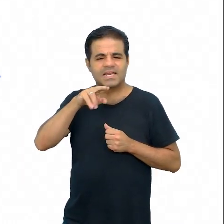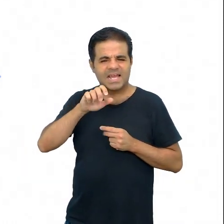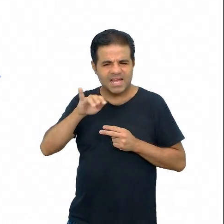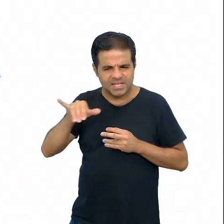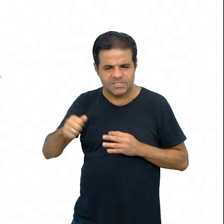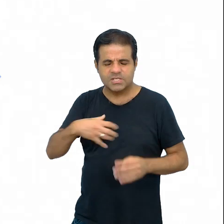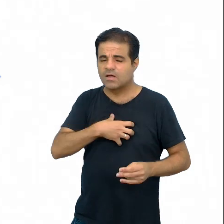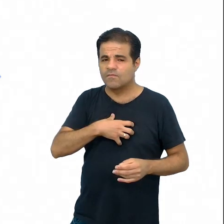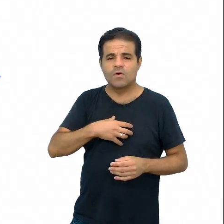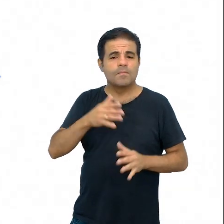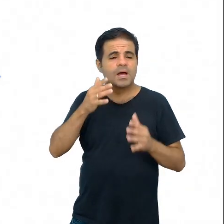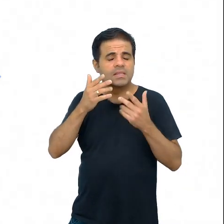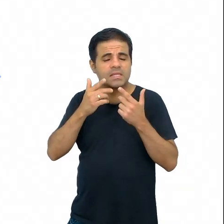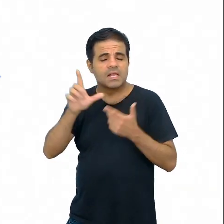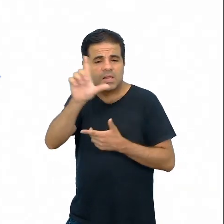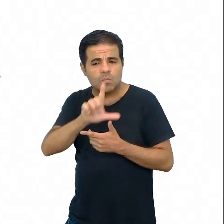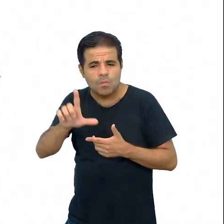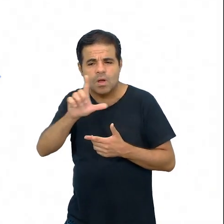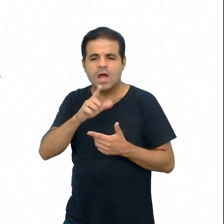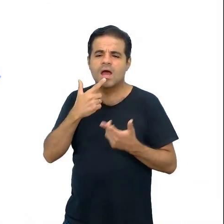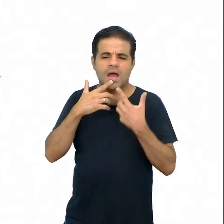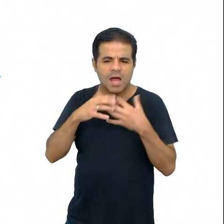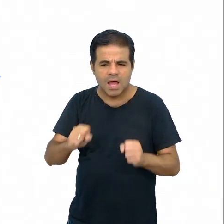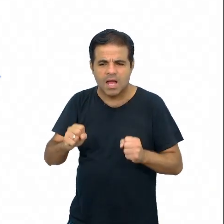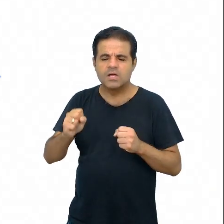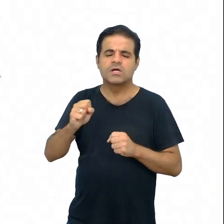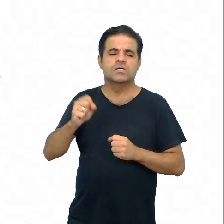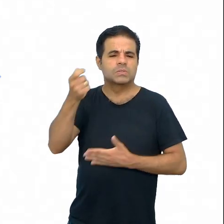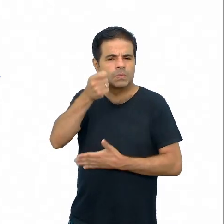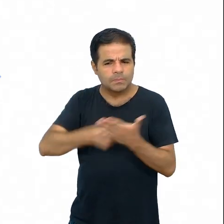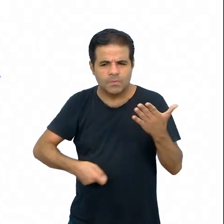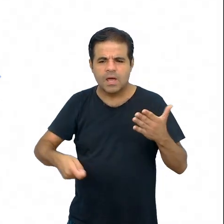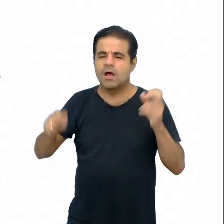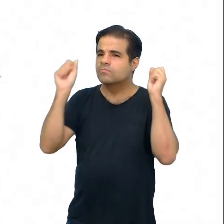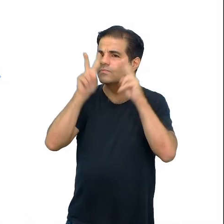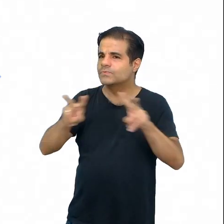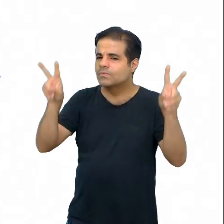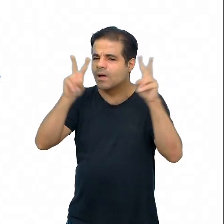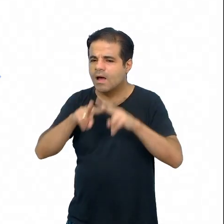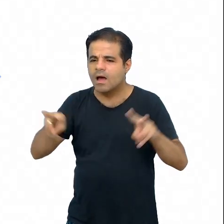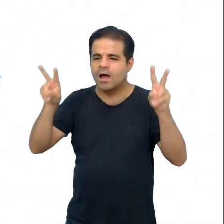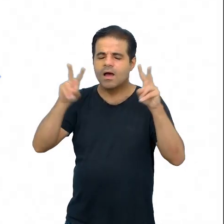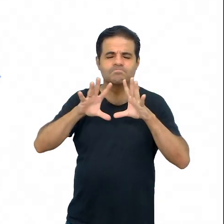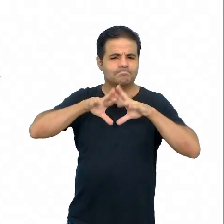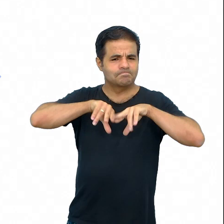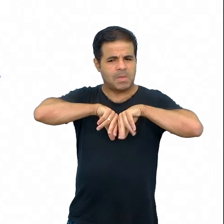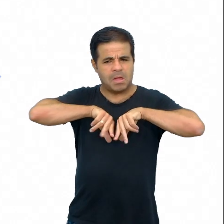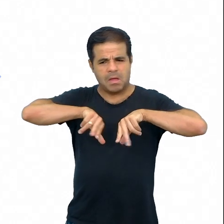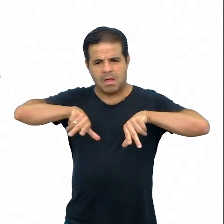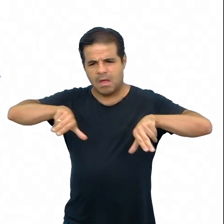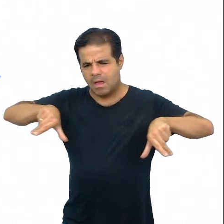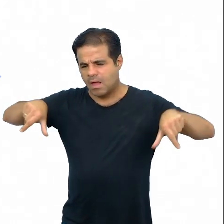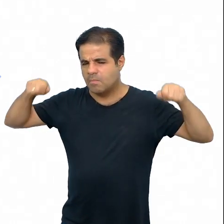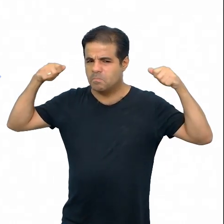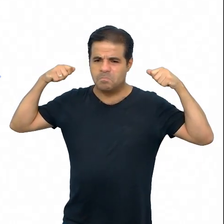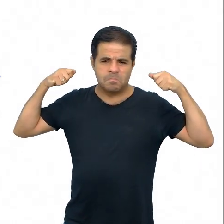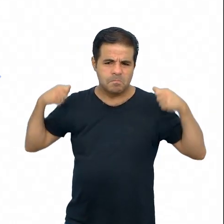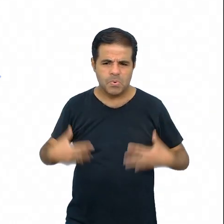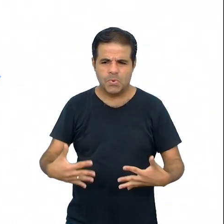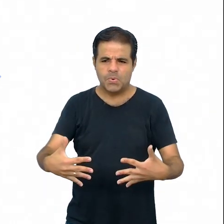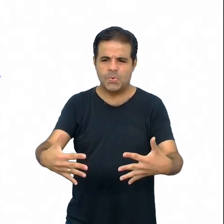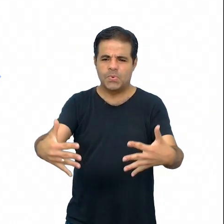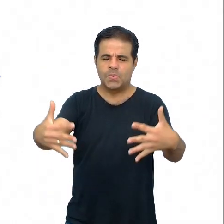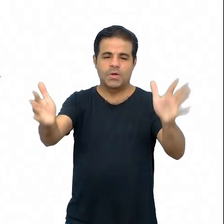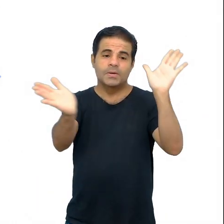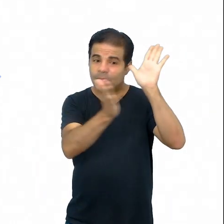a forma de linguagem verbal, oral, escrita, corporal, visual, sonora. Olha quantas formas de linguagem que